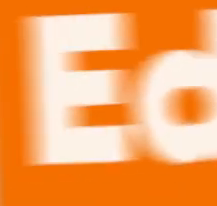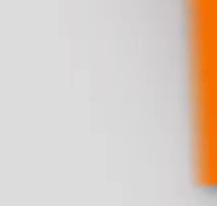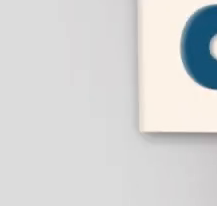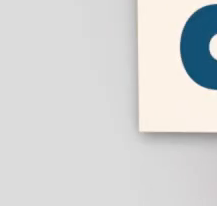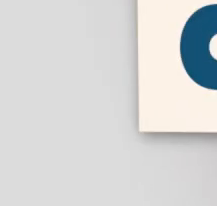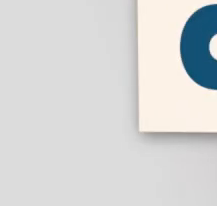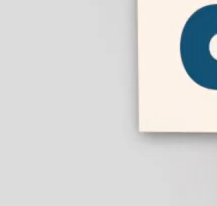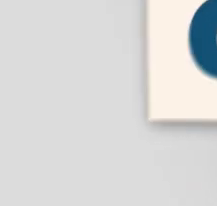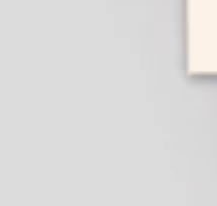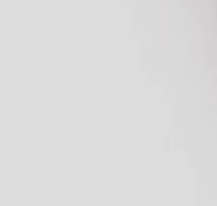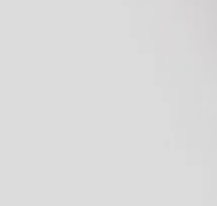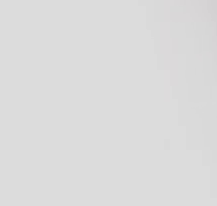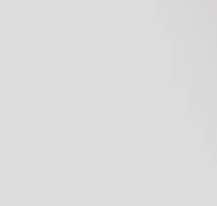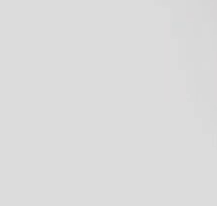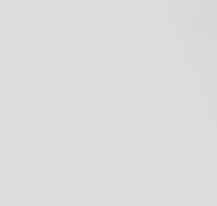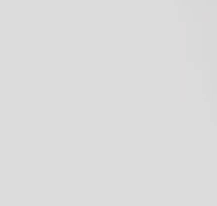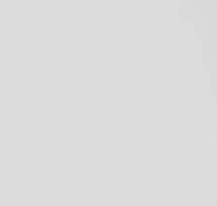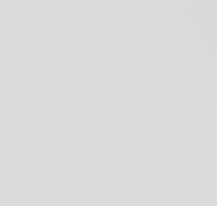Tchau. Tchau.